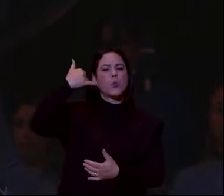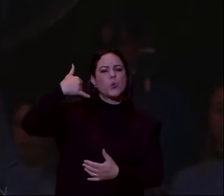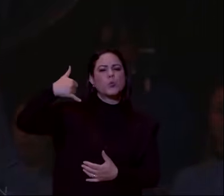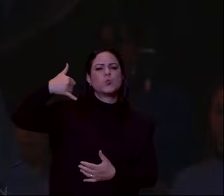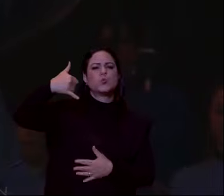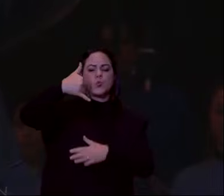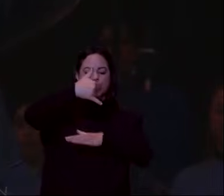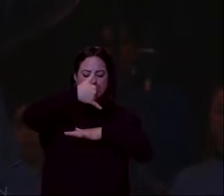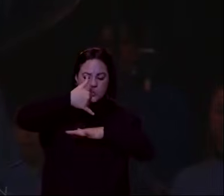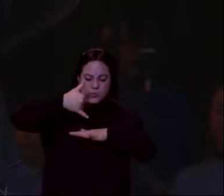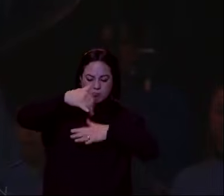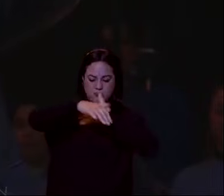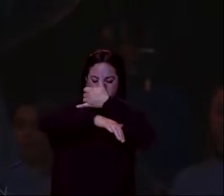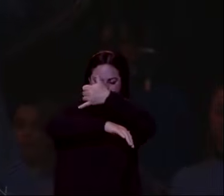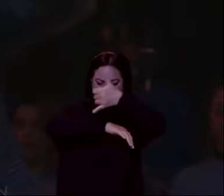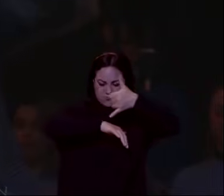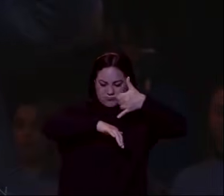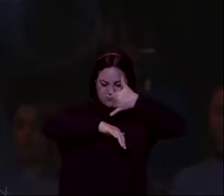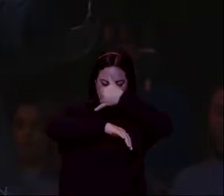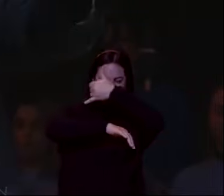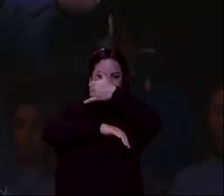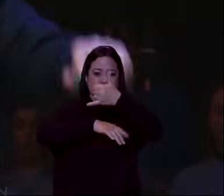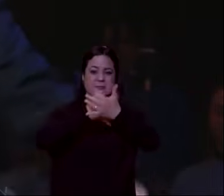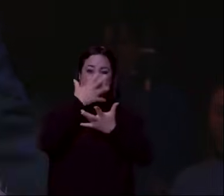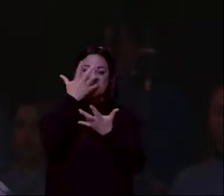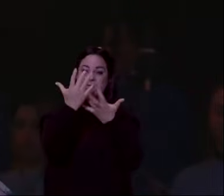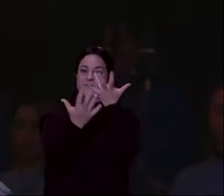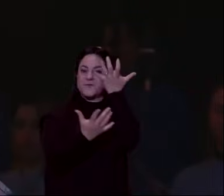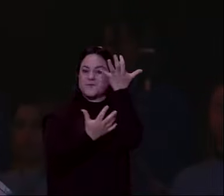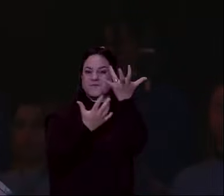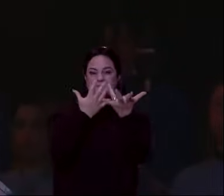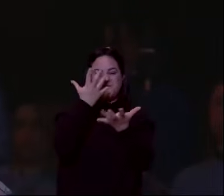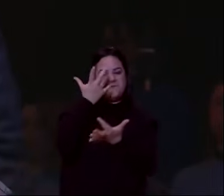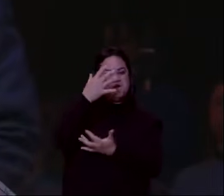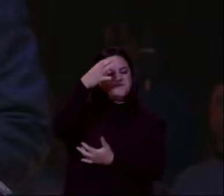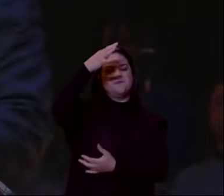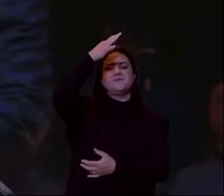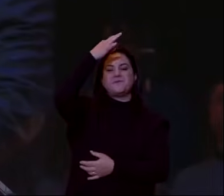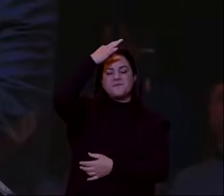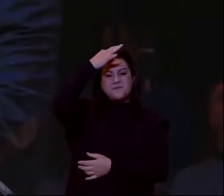os teus lábios com o fogo do Espírito.